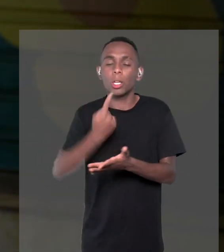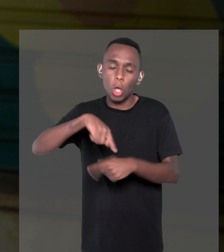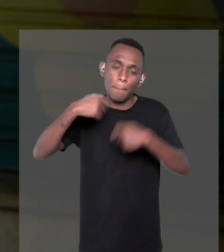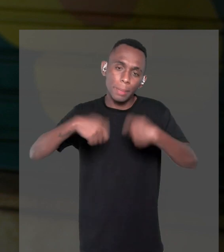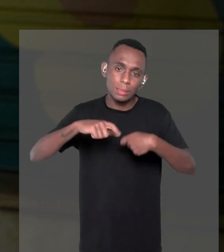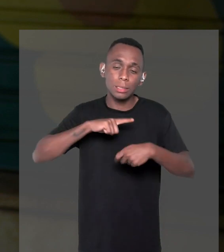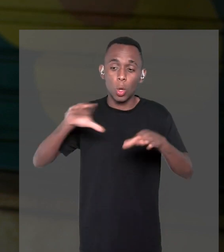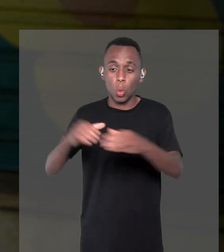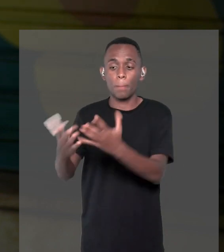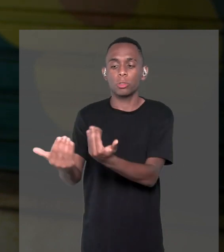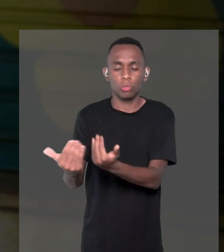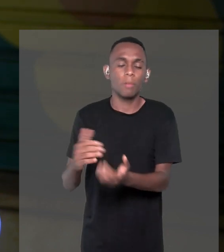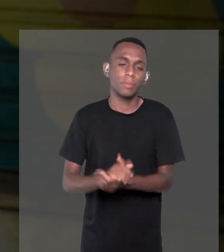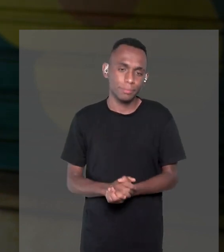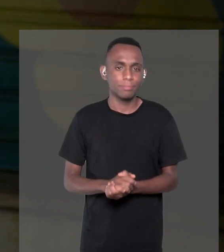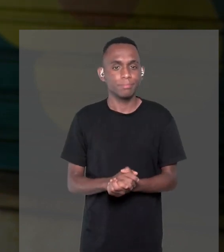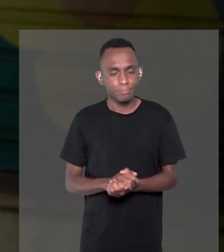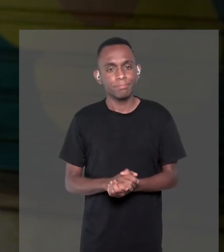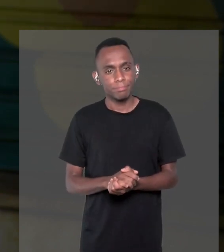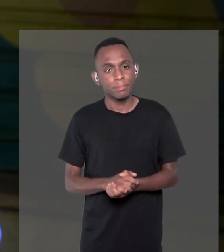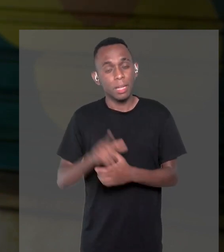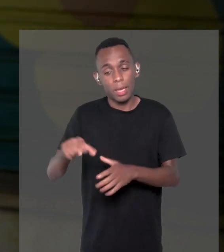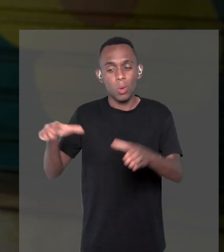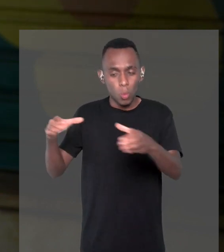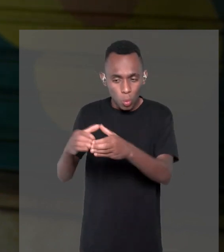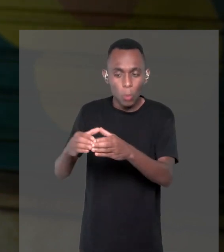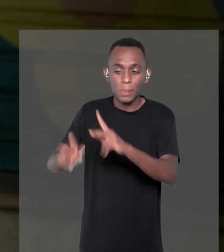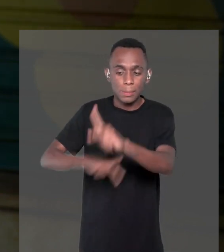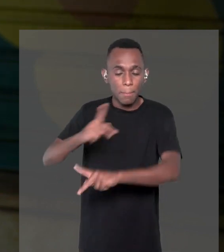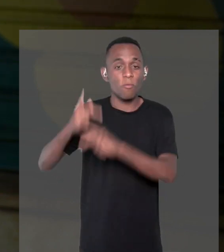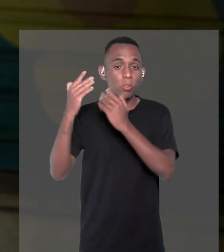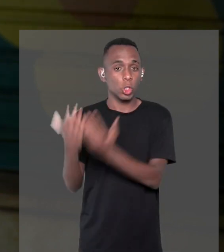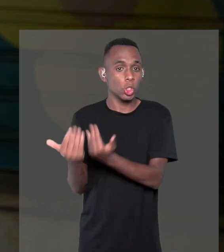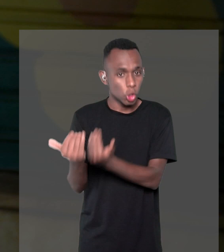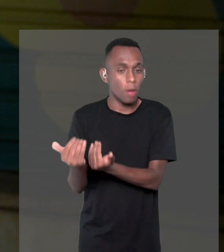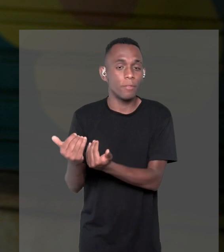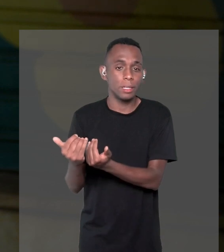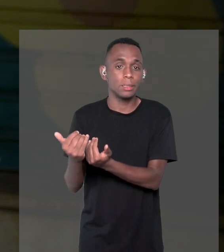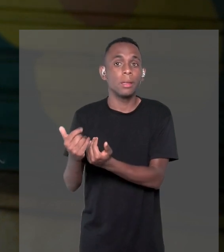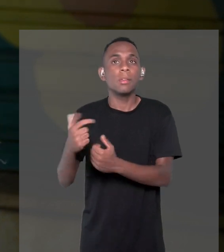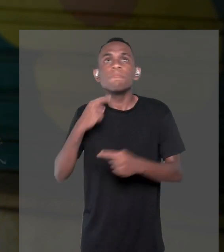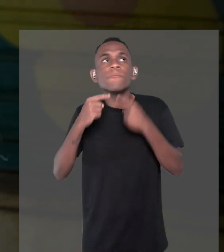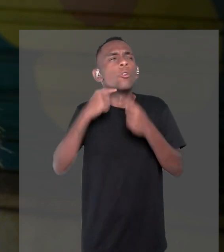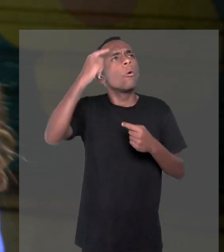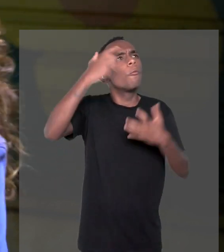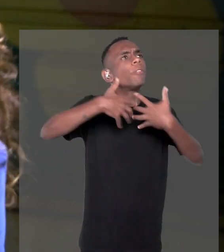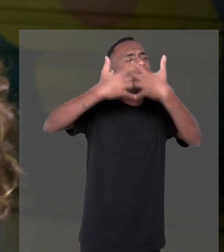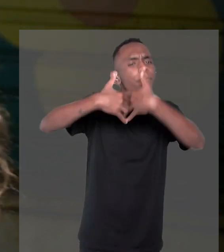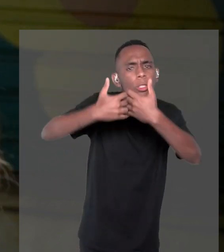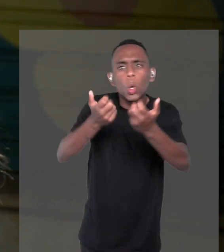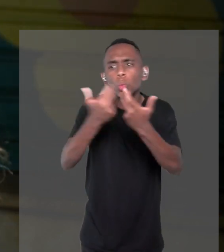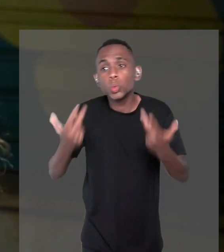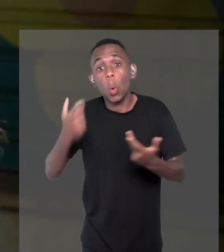peso também, né? Porque se a gente não consegue fazer nada diante daquilo que a gente vê e sabe, isso tem um